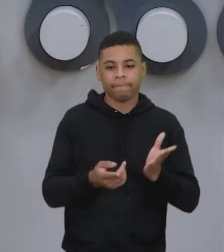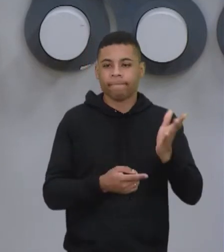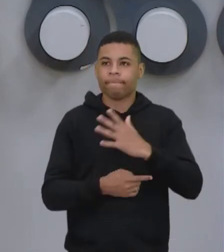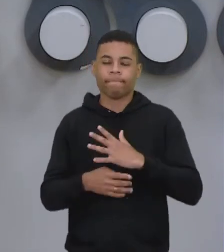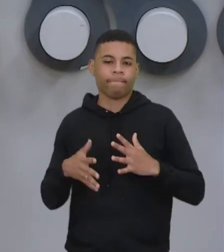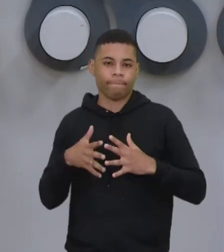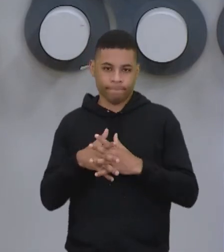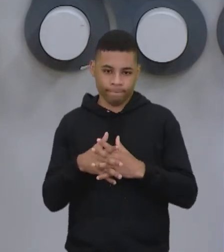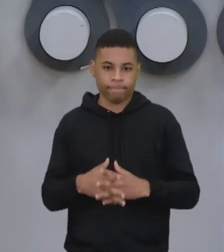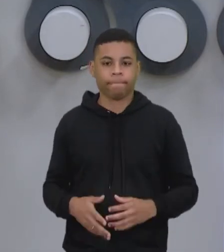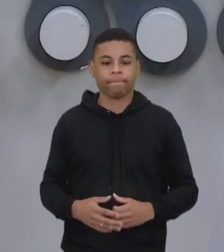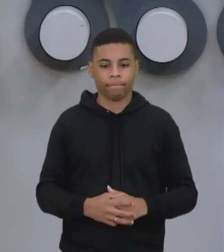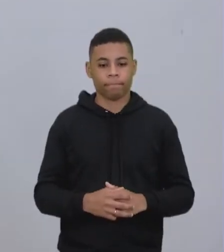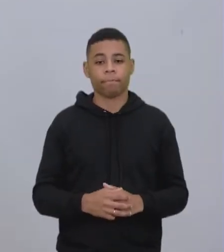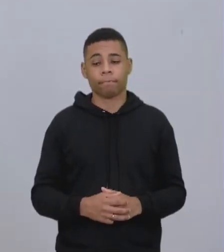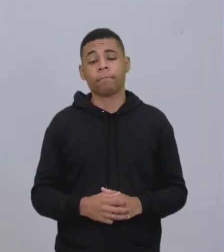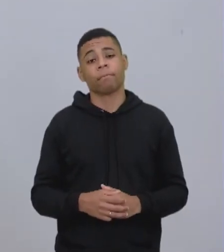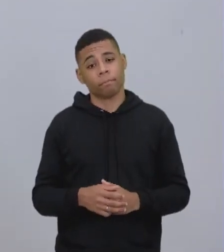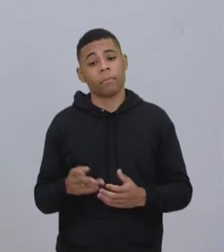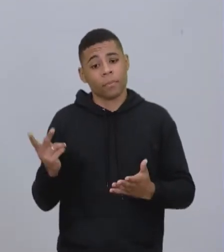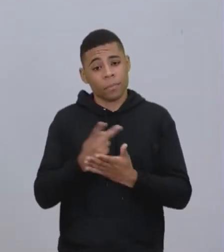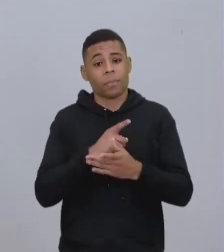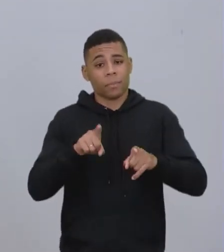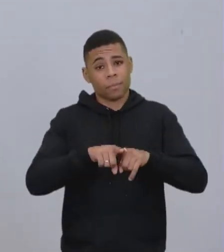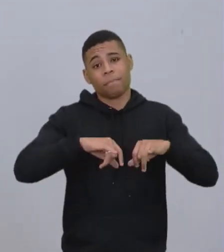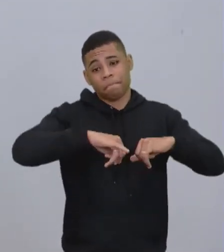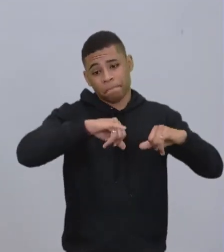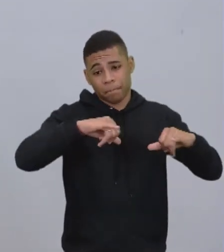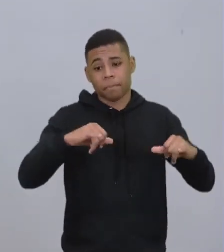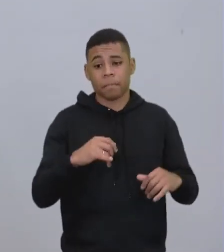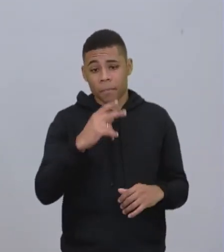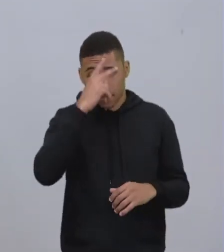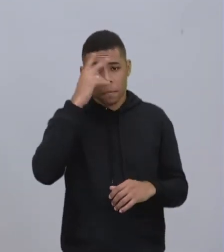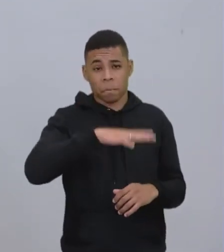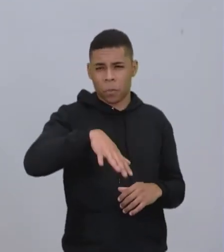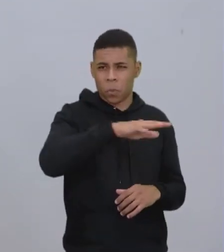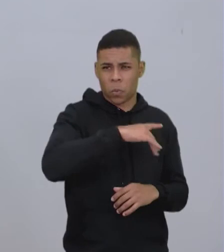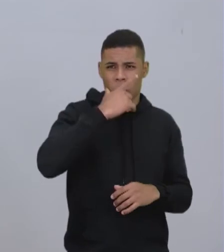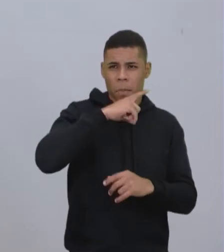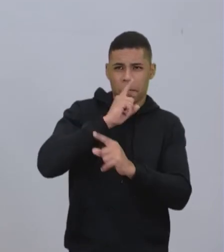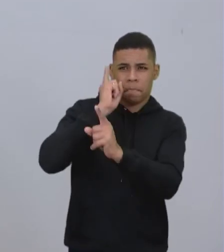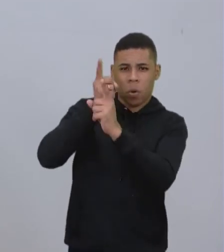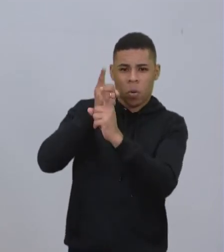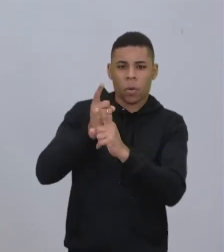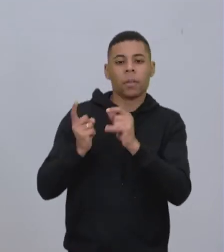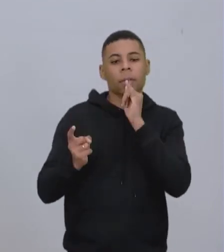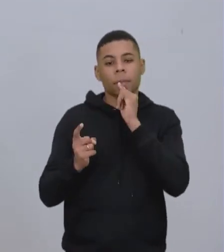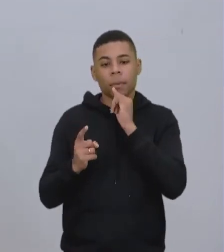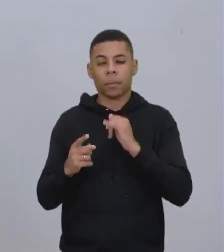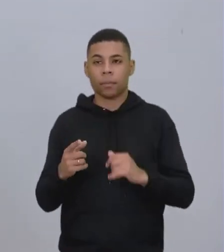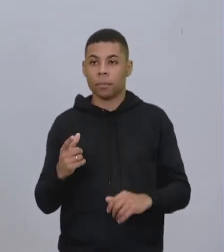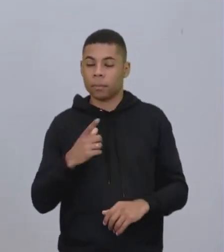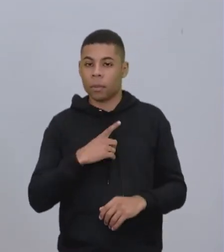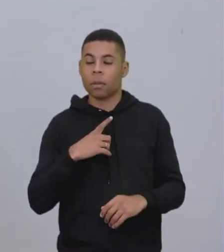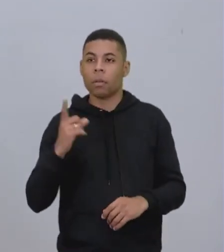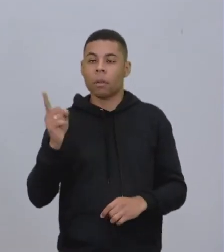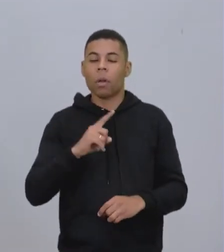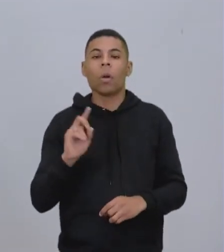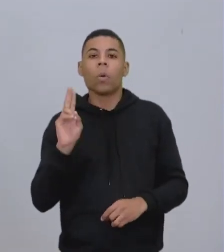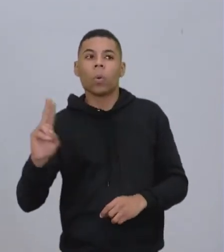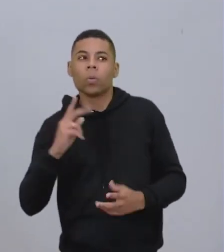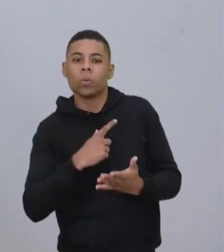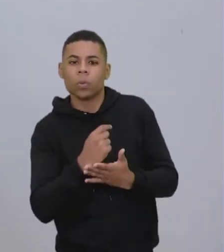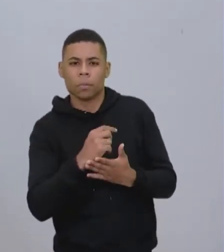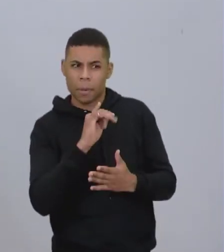C, D? Né? E isso também ocorre nas ações publicitárias, porque o público ele consegue identificar, quando existe um consumo consciente, quais são